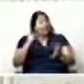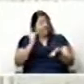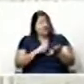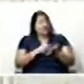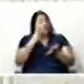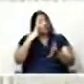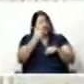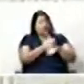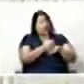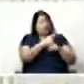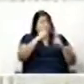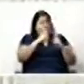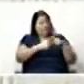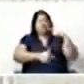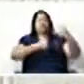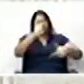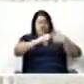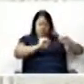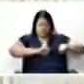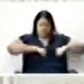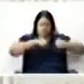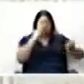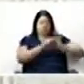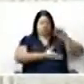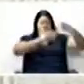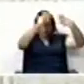posto de trabalho, trabalhando e atendendo,